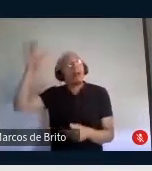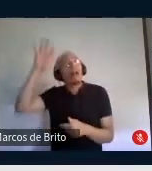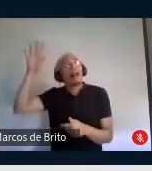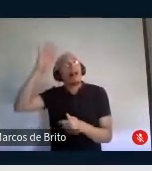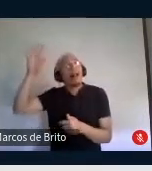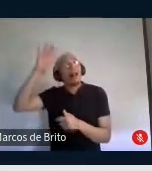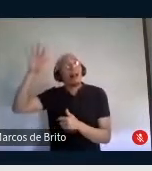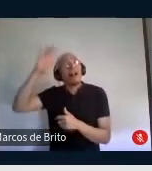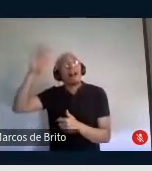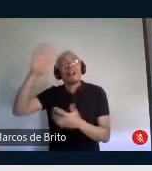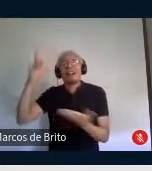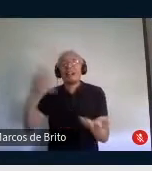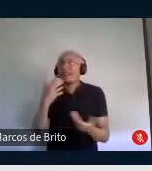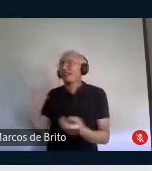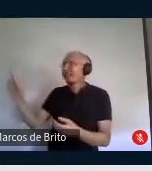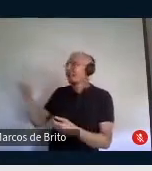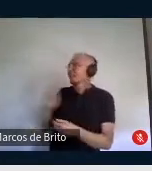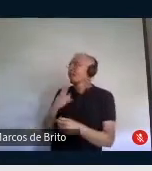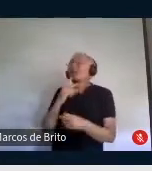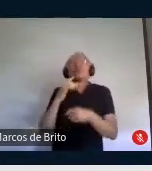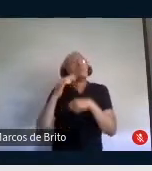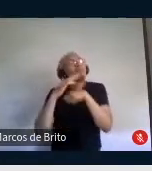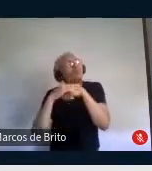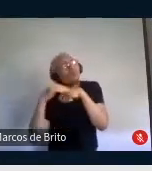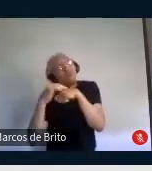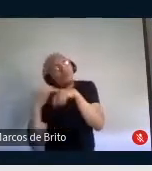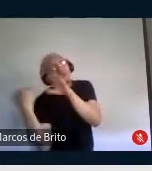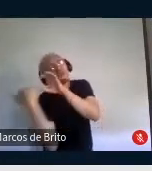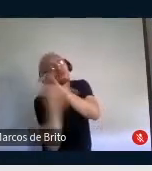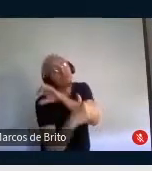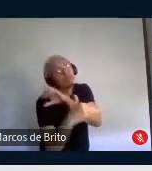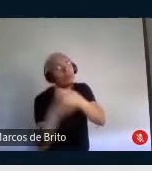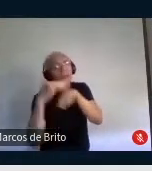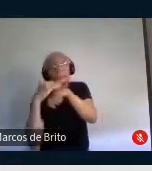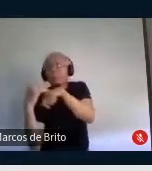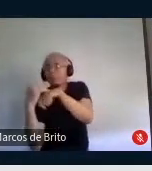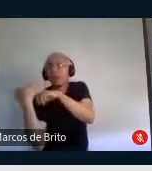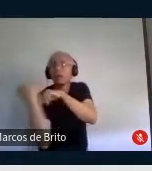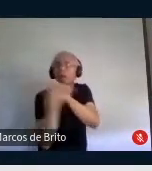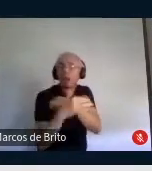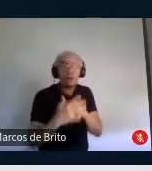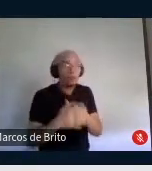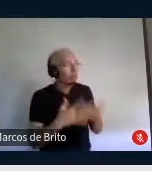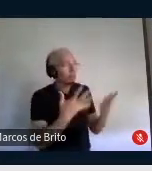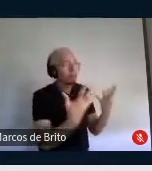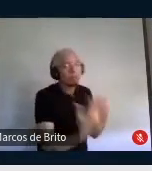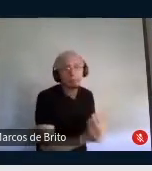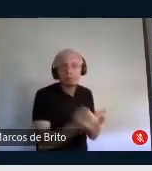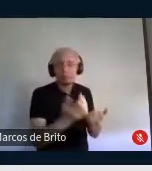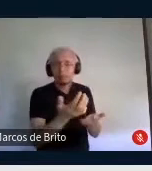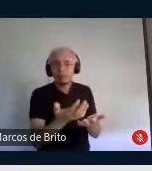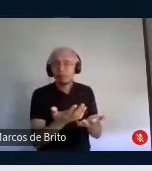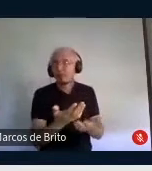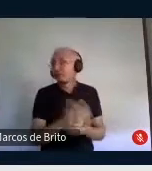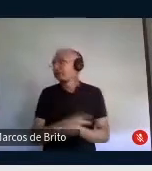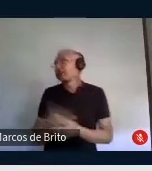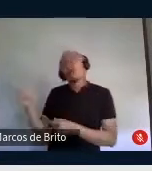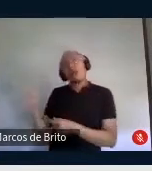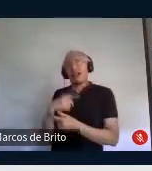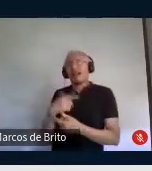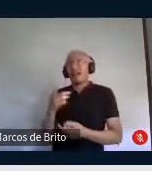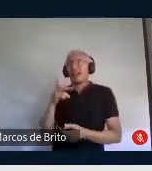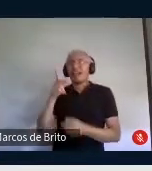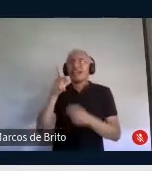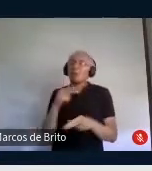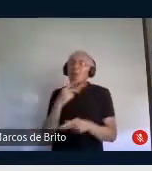quando ela me respondeu um e-mail tão carinhoso, tão amoroso, tão acolhedor. Então, eu quero dizer assim, a Tucci, ela é uma mãe, ela tem um